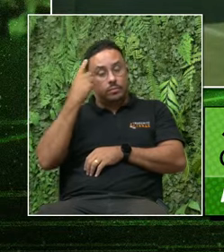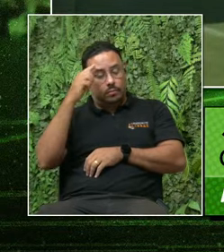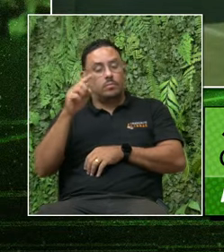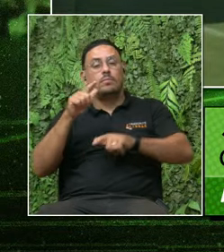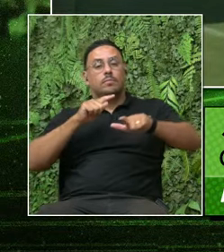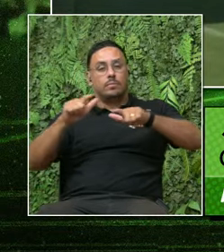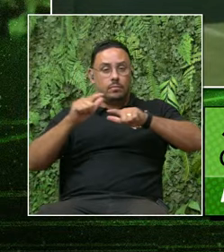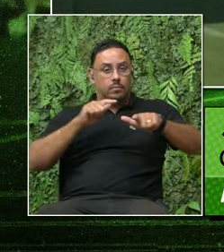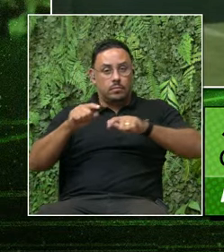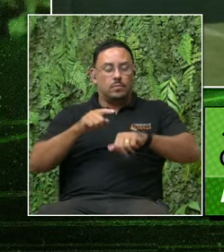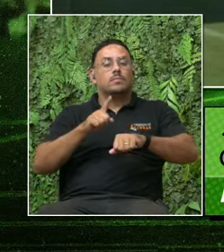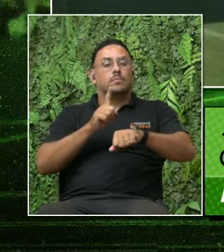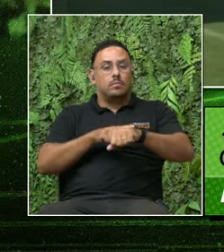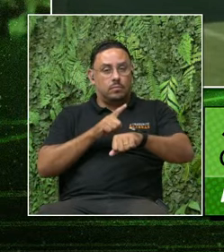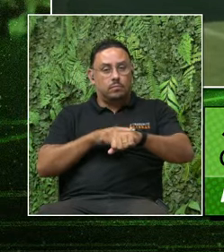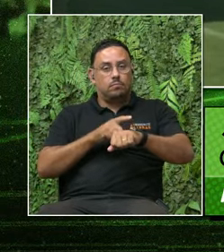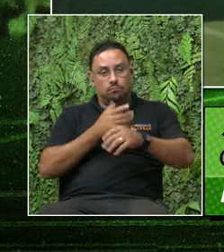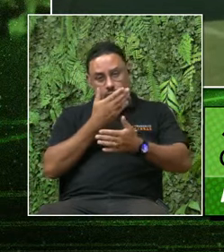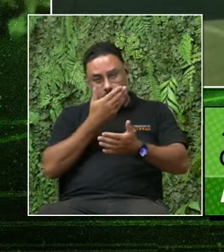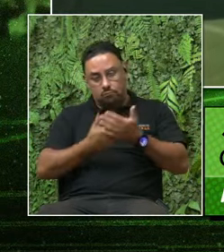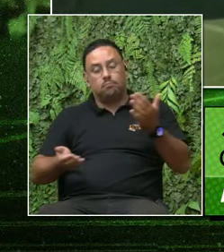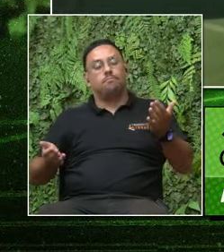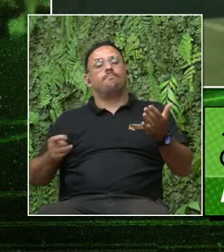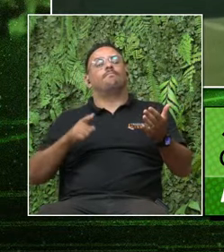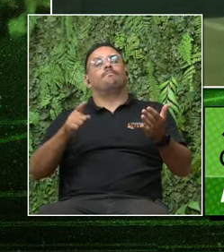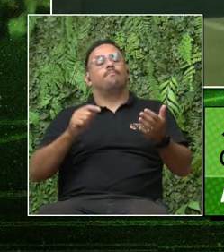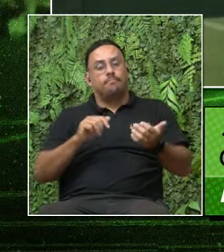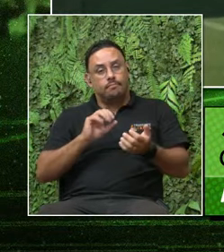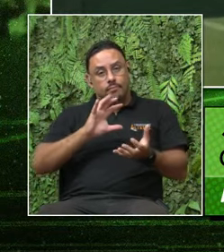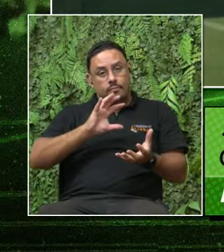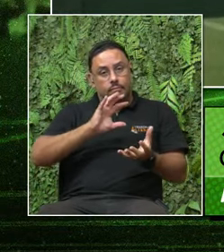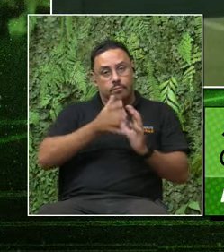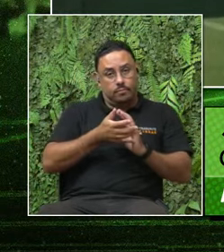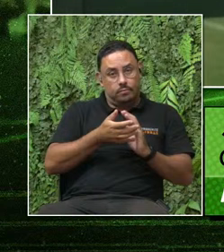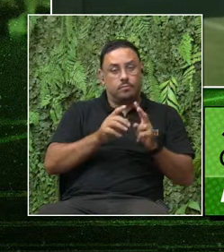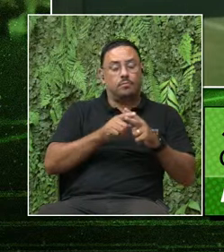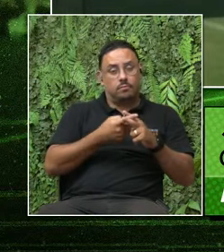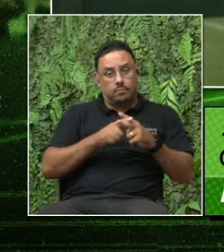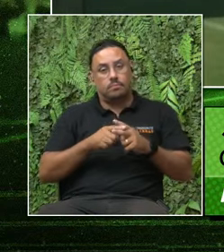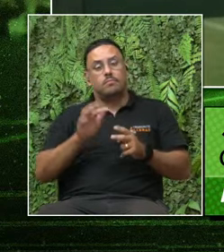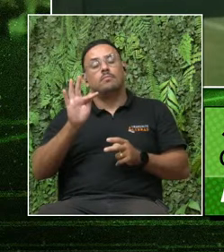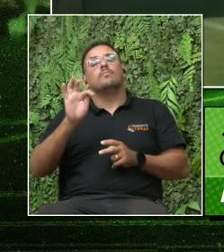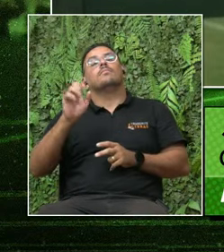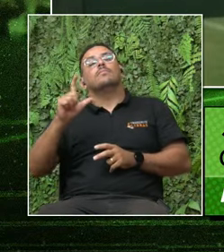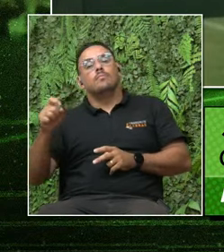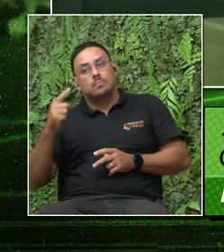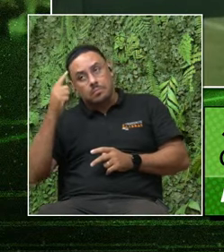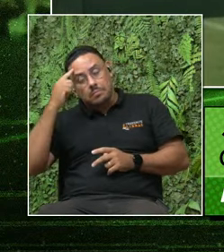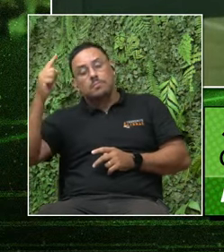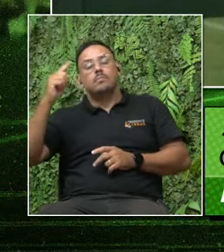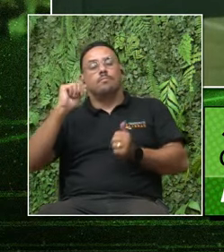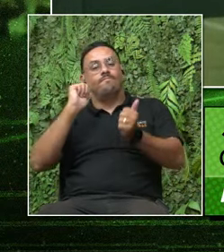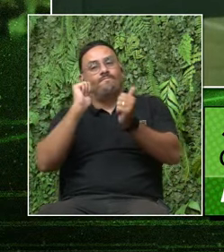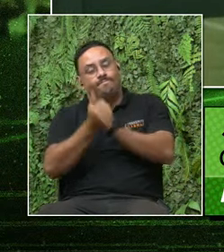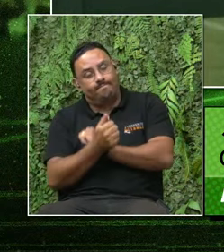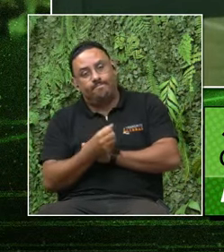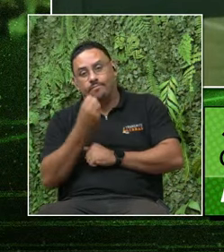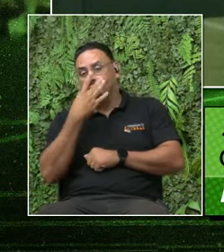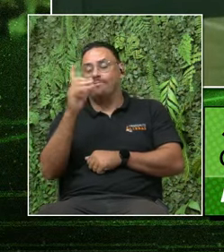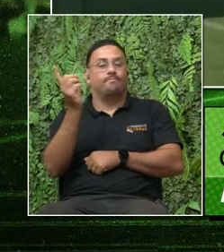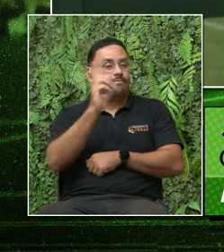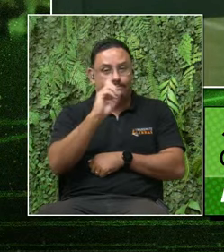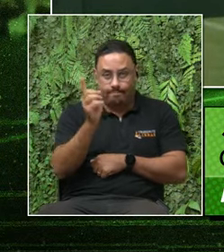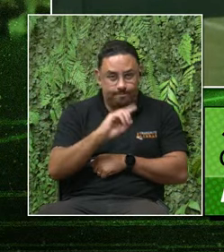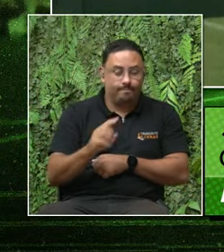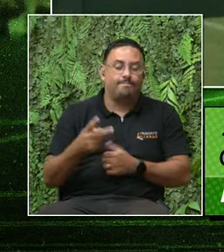mostra o tempo que o Atlético perdeu em na manutenção do Luiz Felipe escolar na ideia de jogo dele que não que não funciona que não